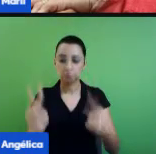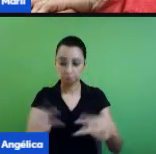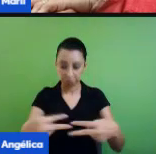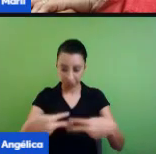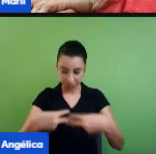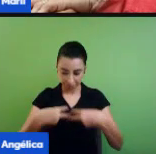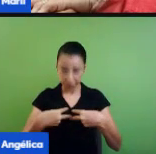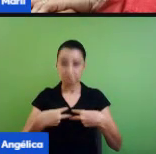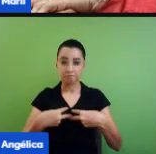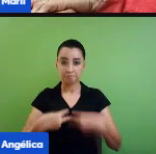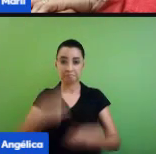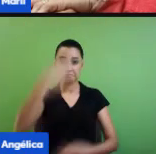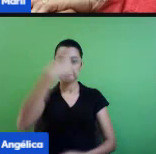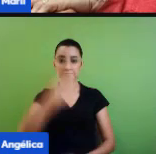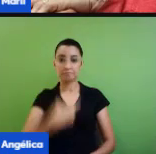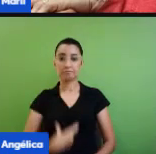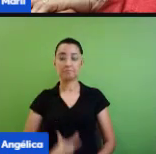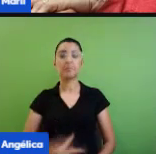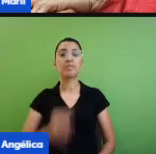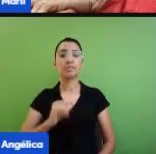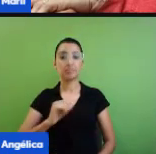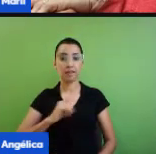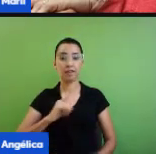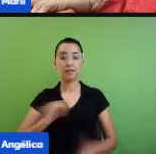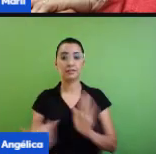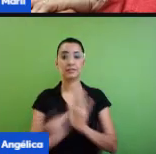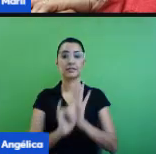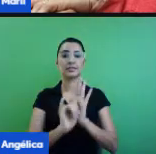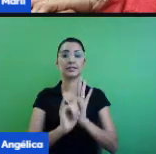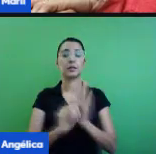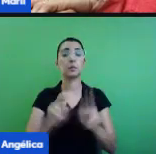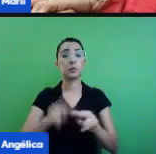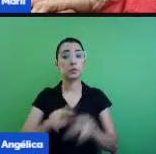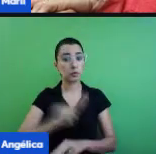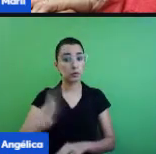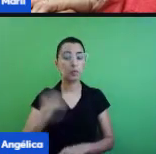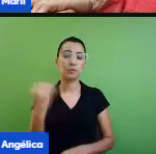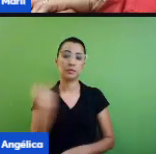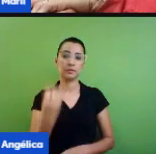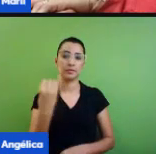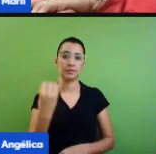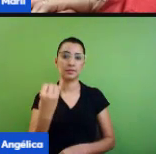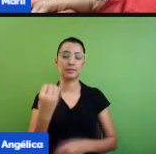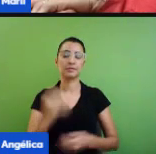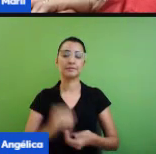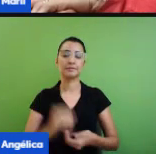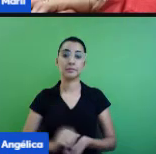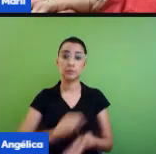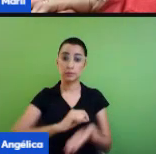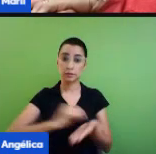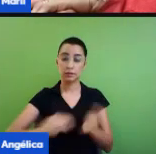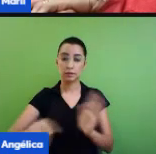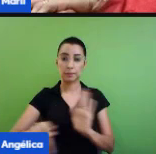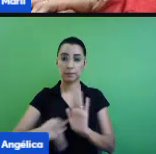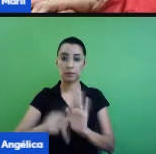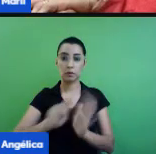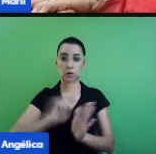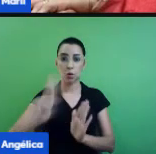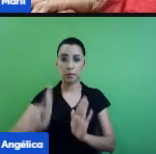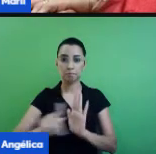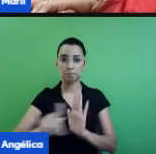possui identificação. Por isso, seu nome é tão importante. Então, a escrita do próprio nome